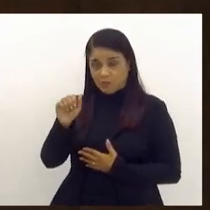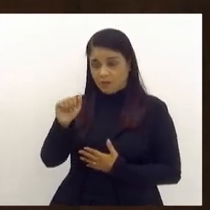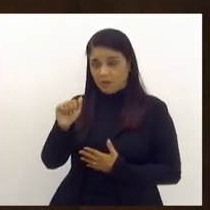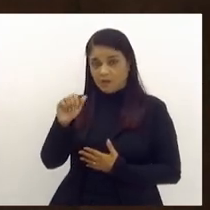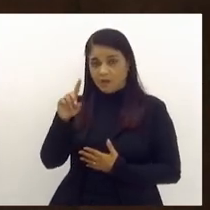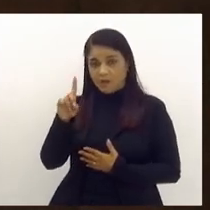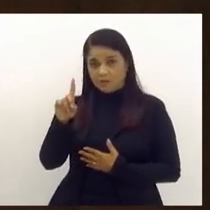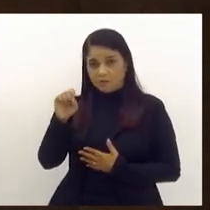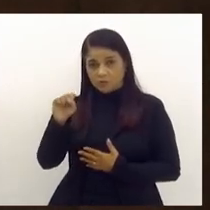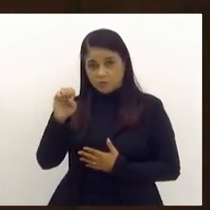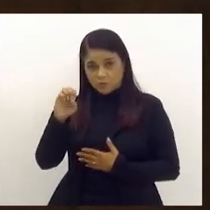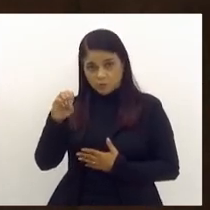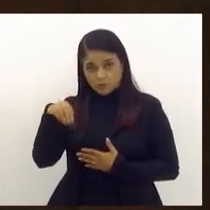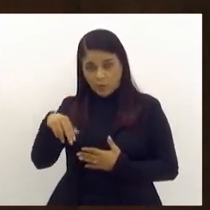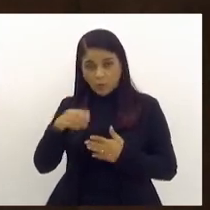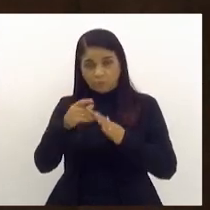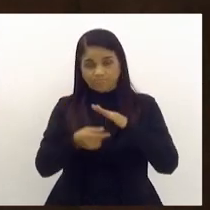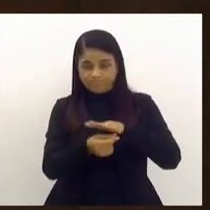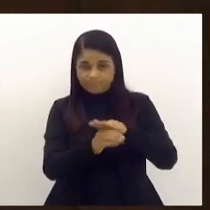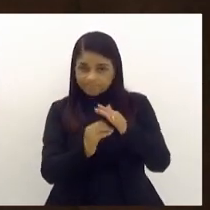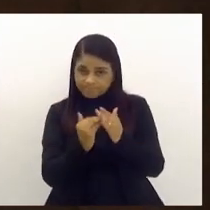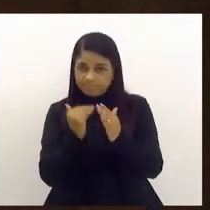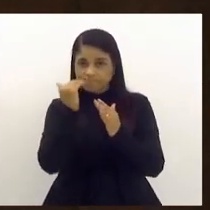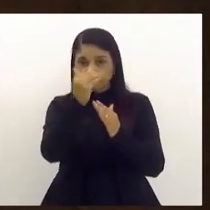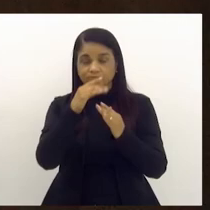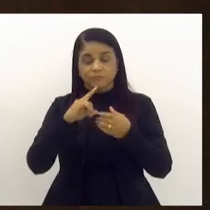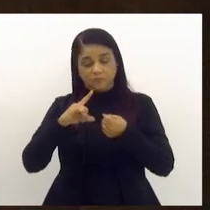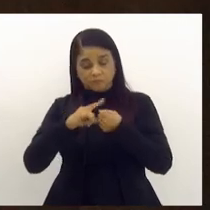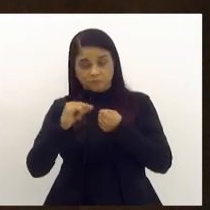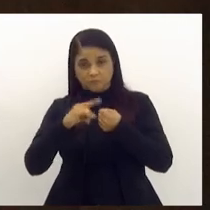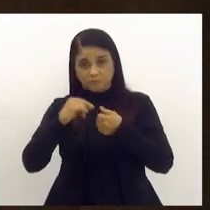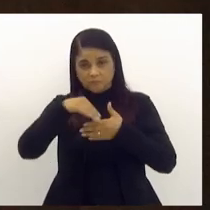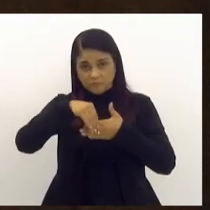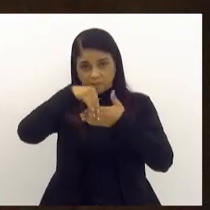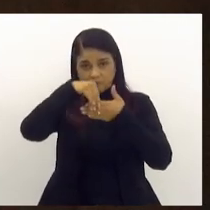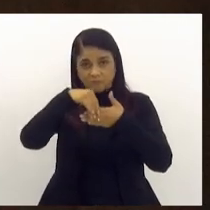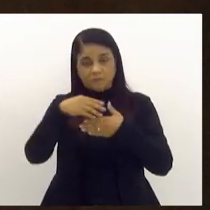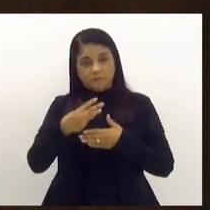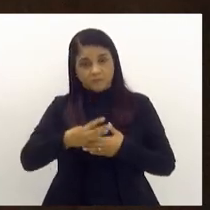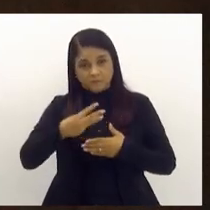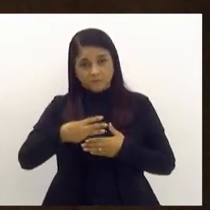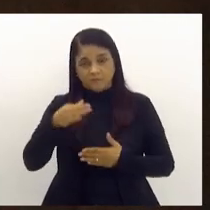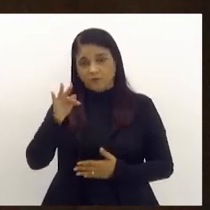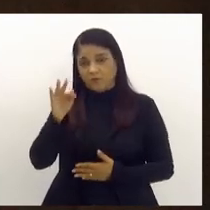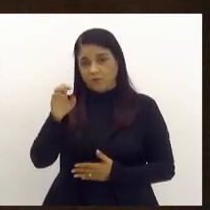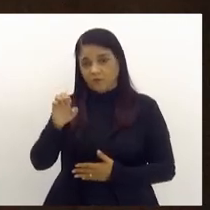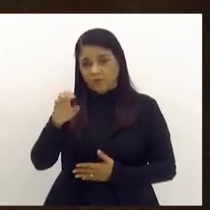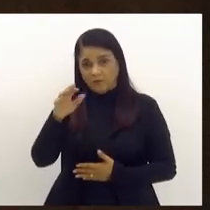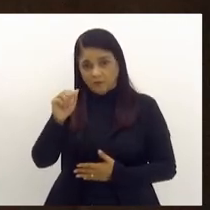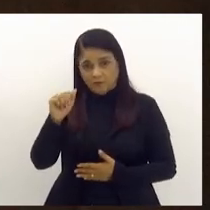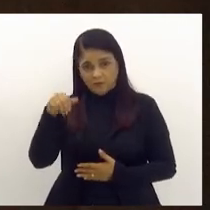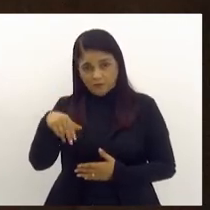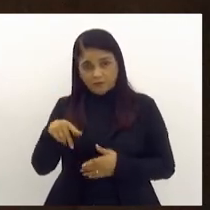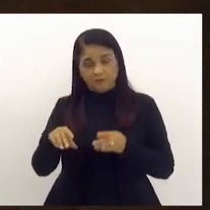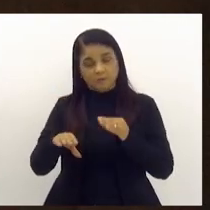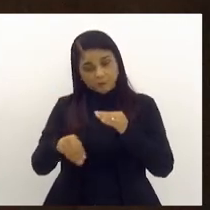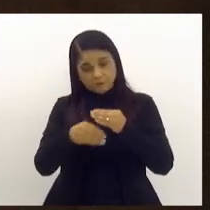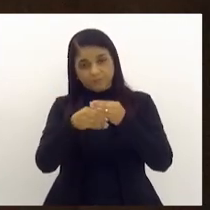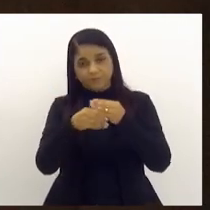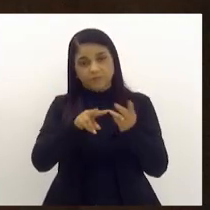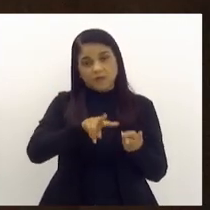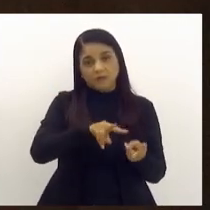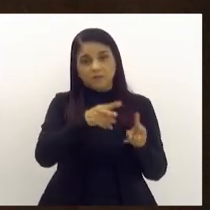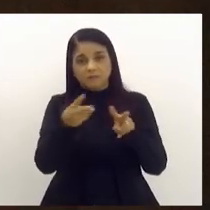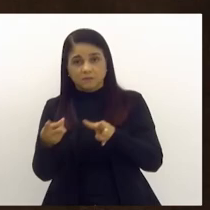Soberano, também no inciso 3º do FECAM, fosse introduzida a